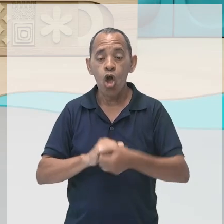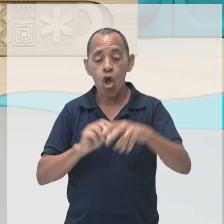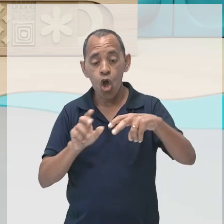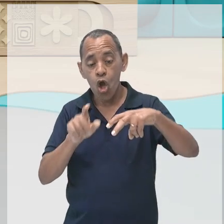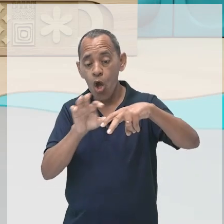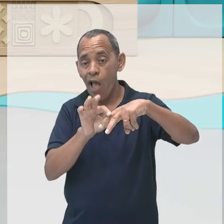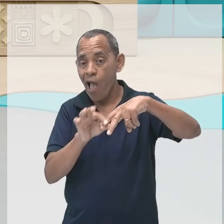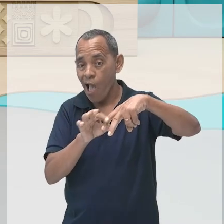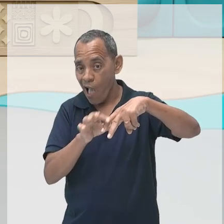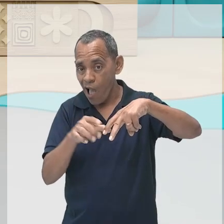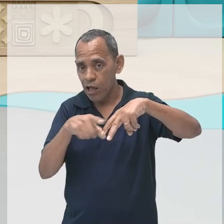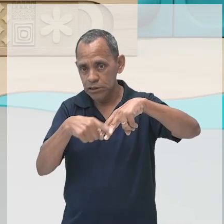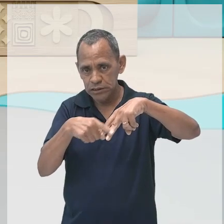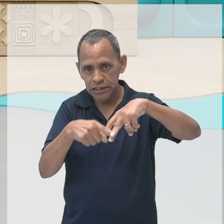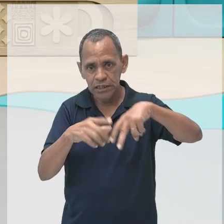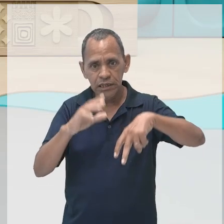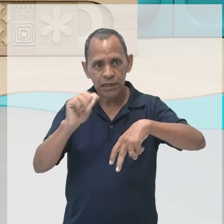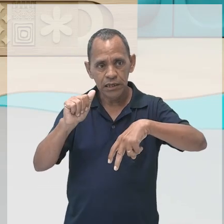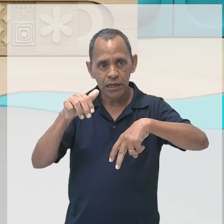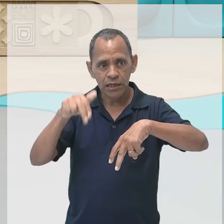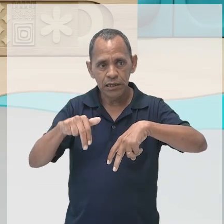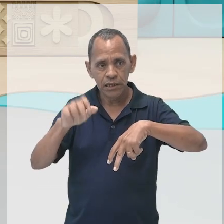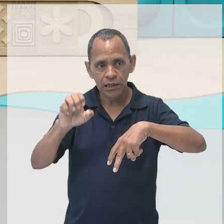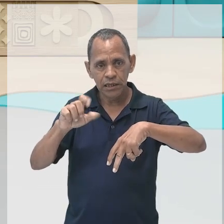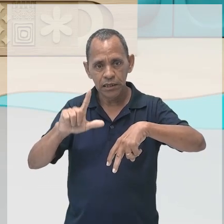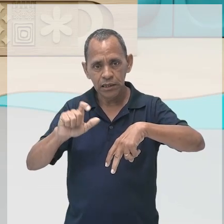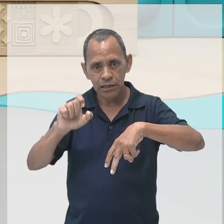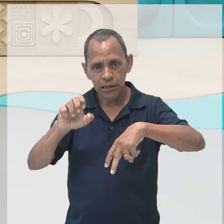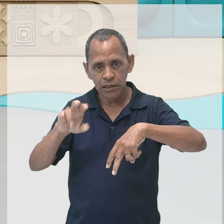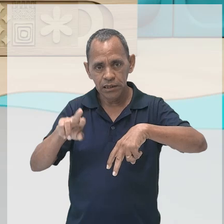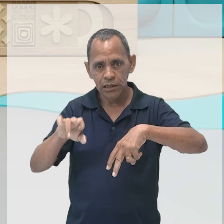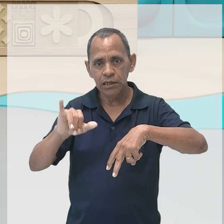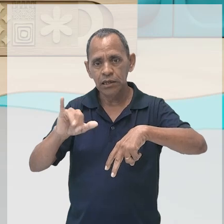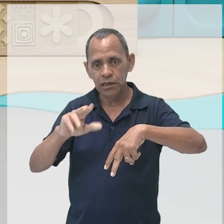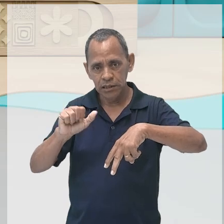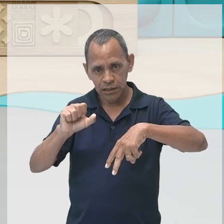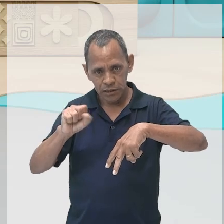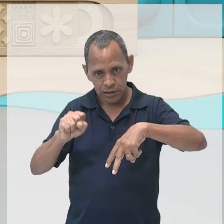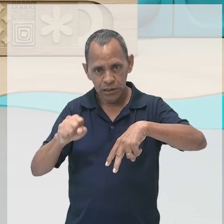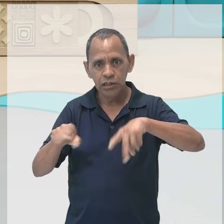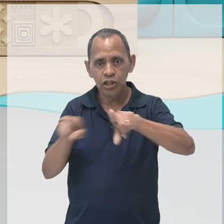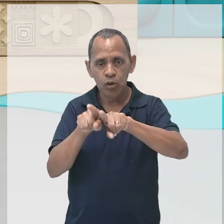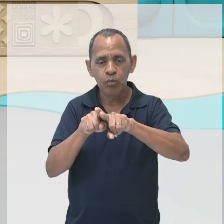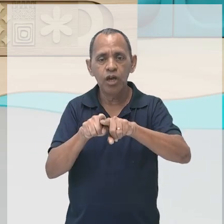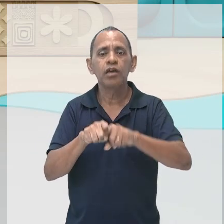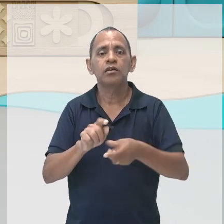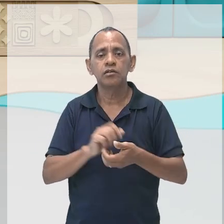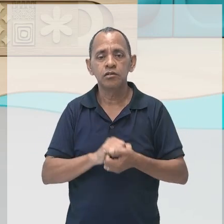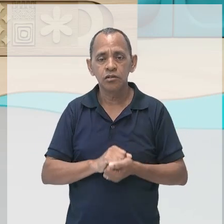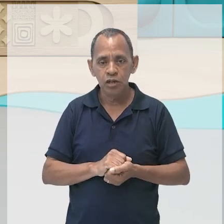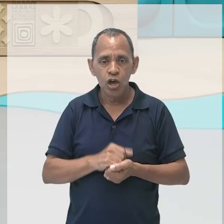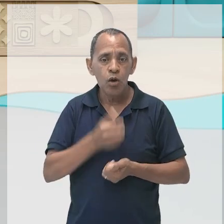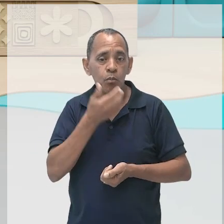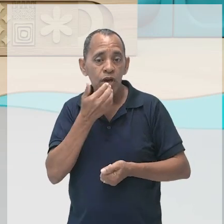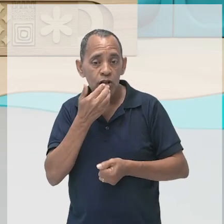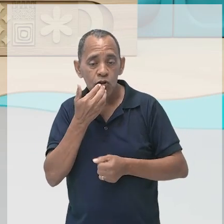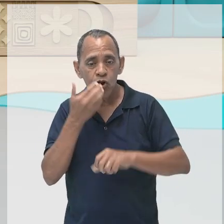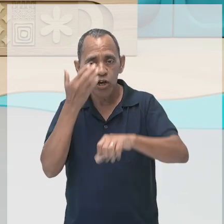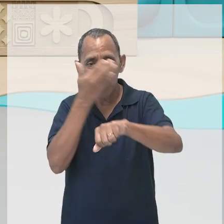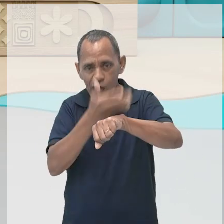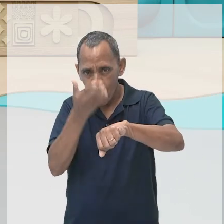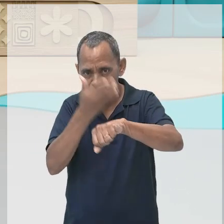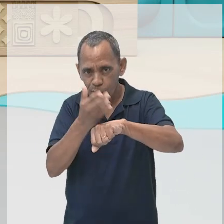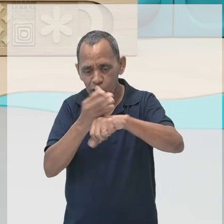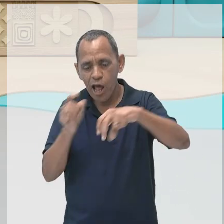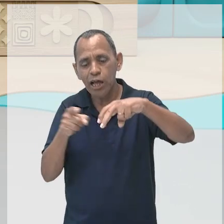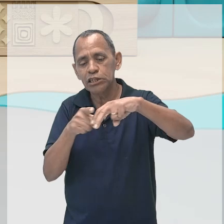vão ofertar uma carga adicional para trabalhar, principalmente, como vocês observam aí, as